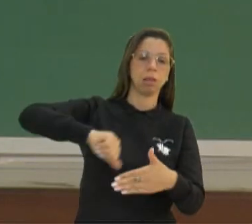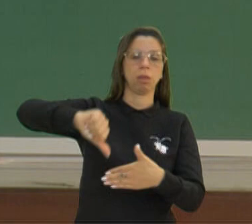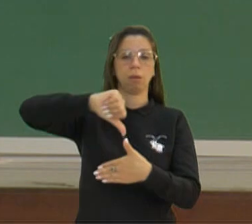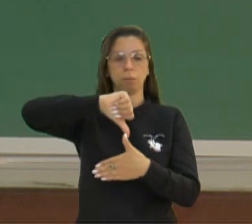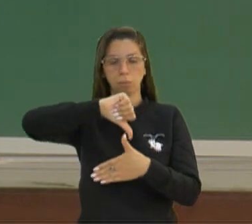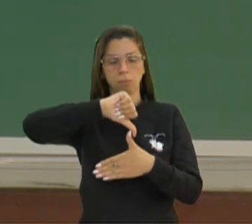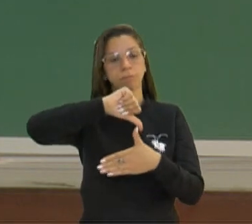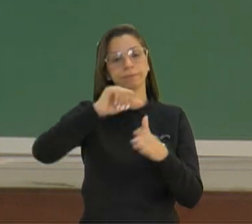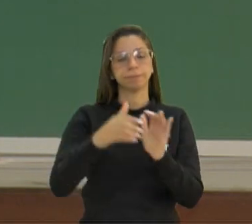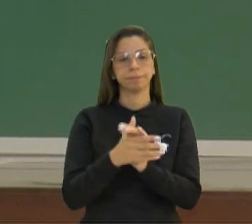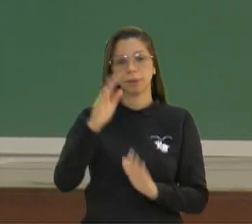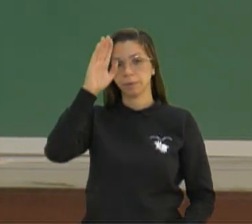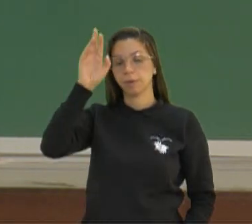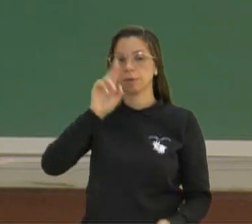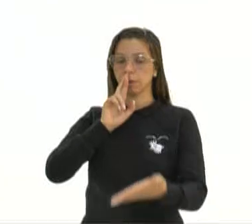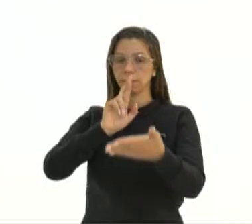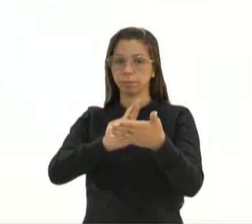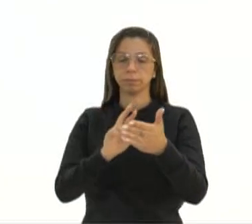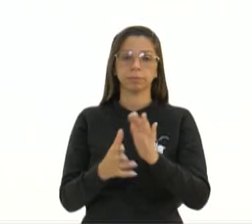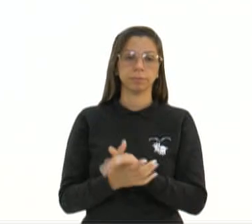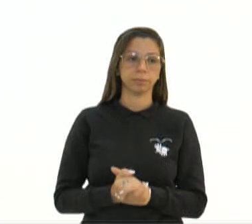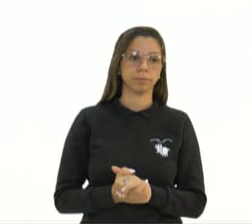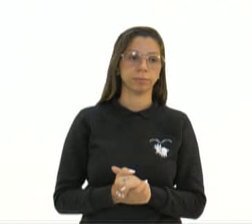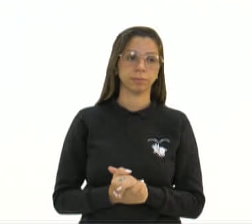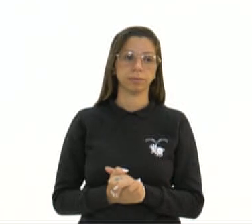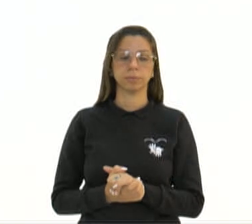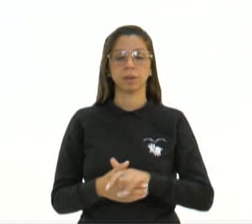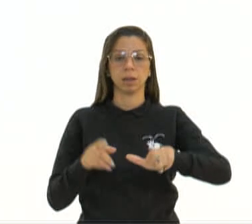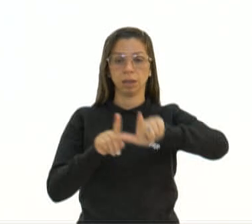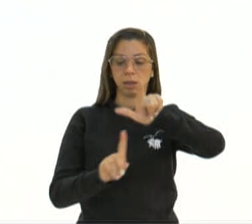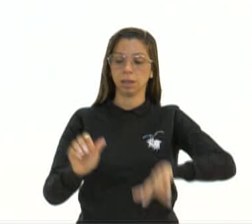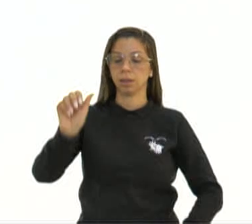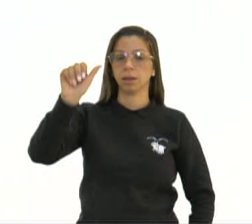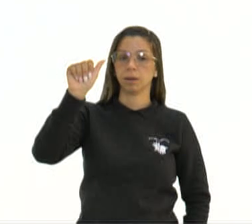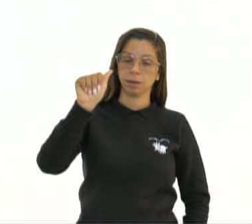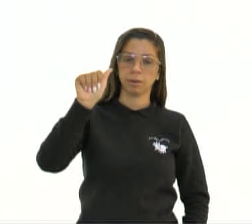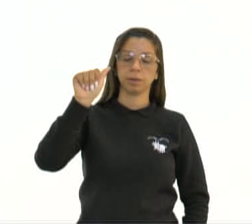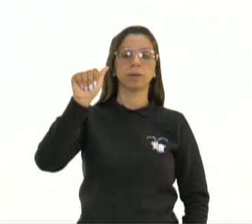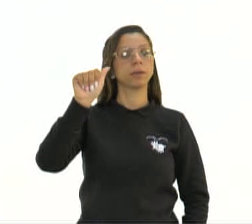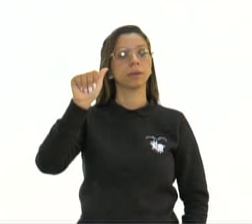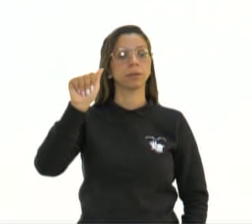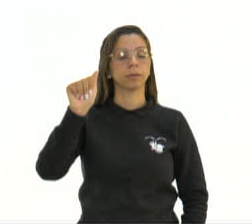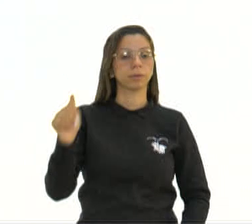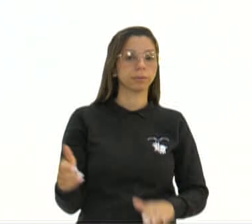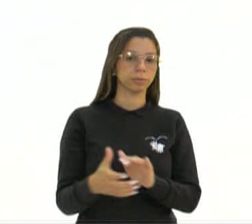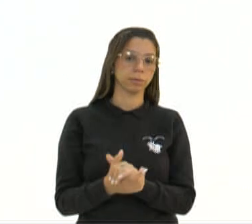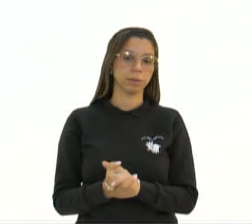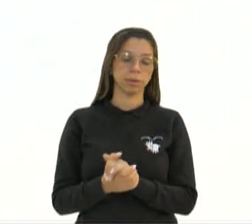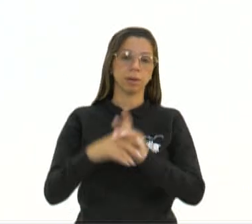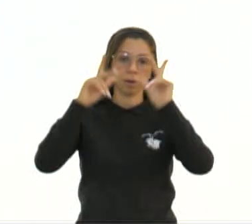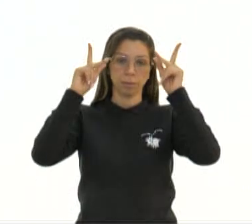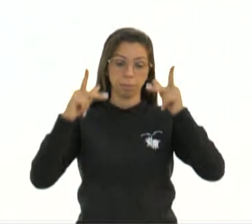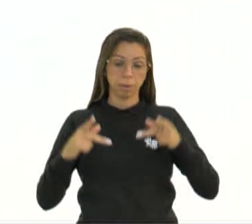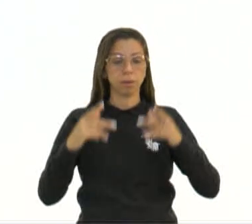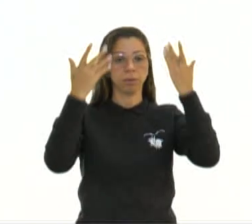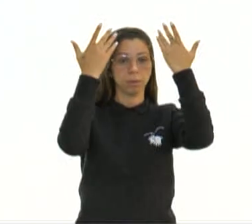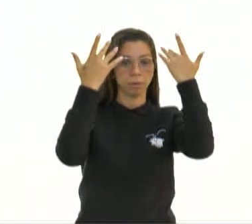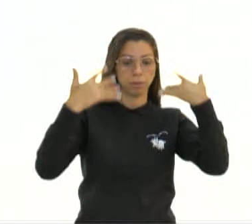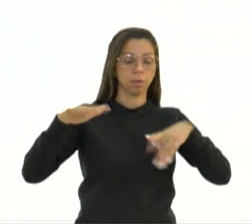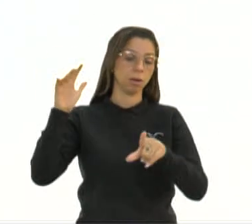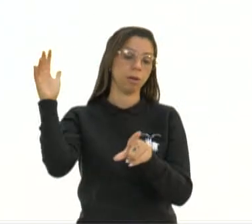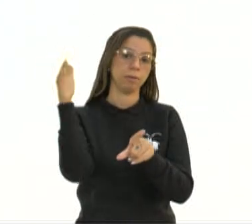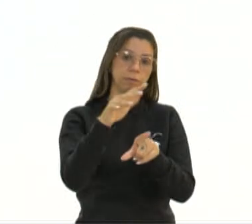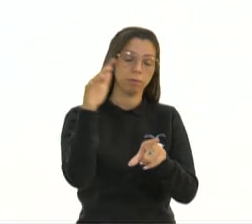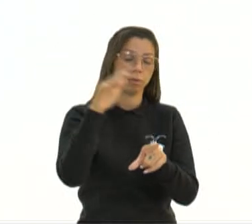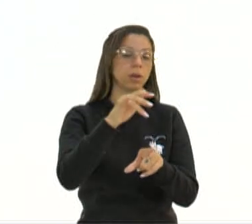Vamos direto à resposta. Fatores de ordem física e humana, principalmente os aspectos naturais, as